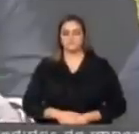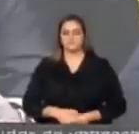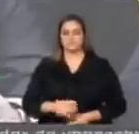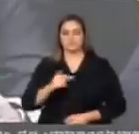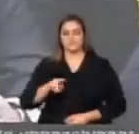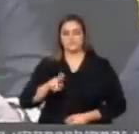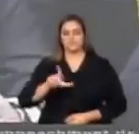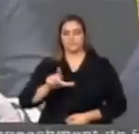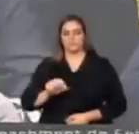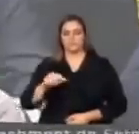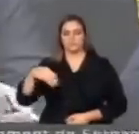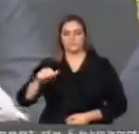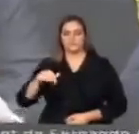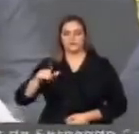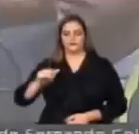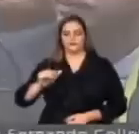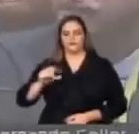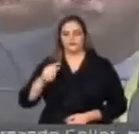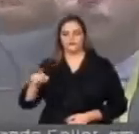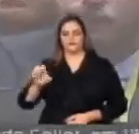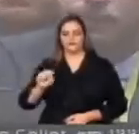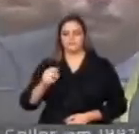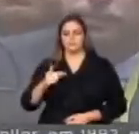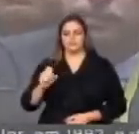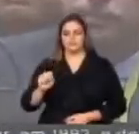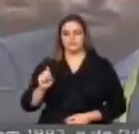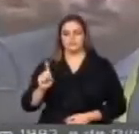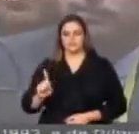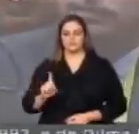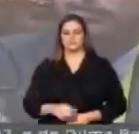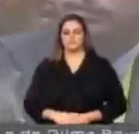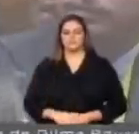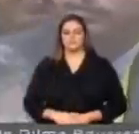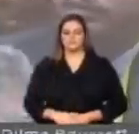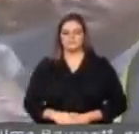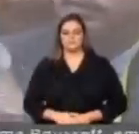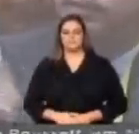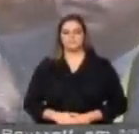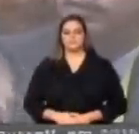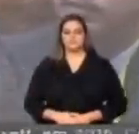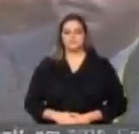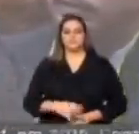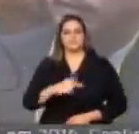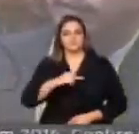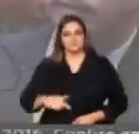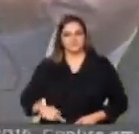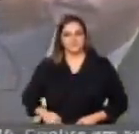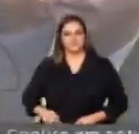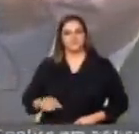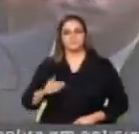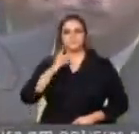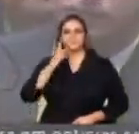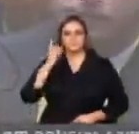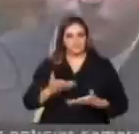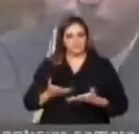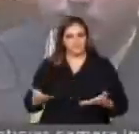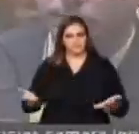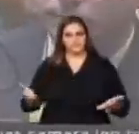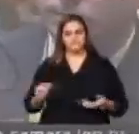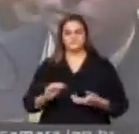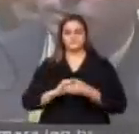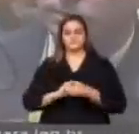Paulo Magalhães, do PSD? Senhor presidente, senhoras e senhores deputados, o meu